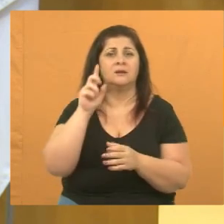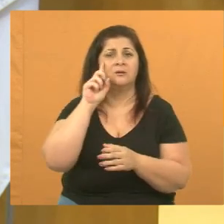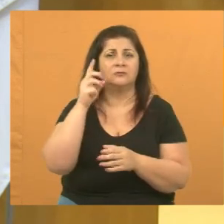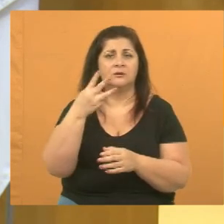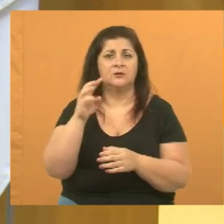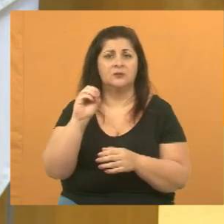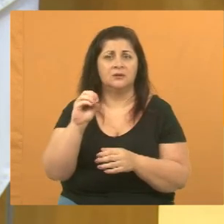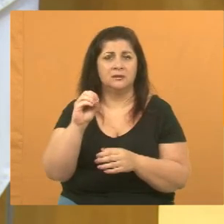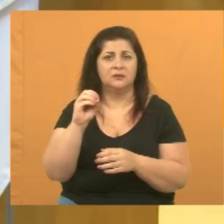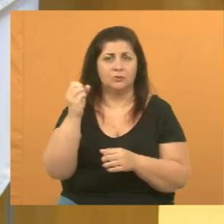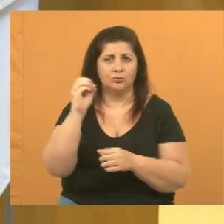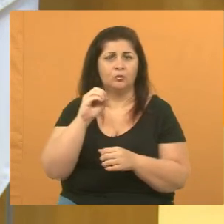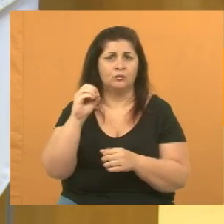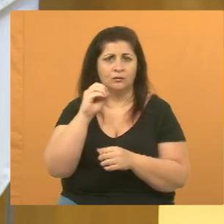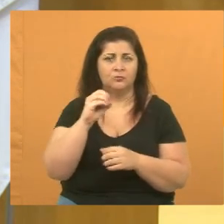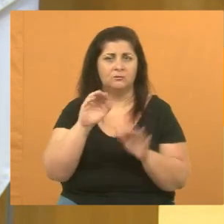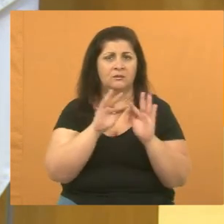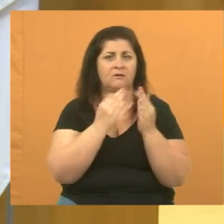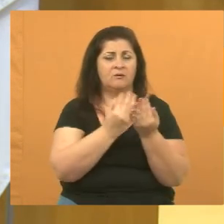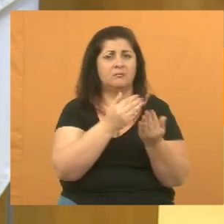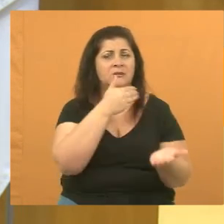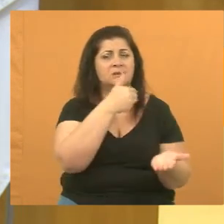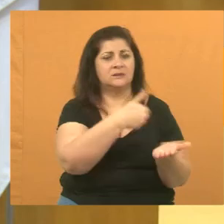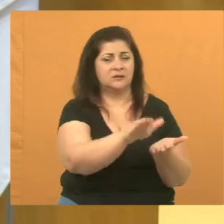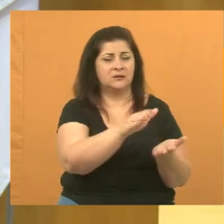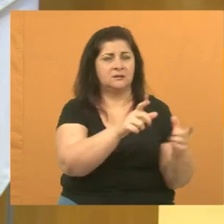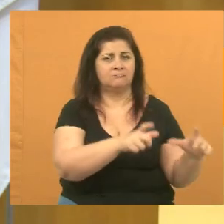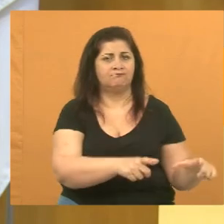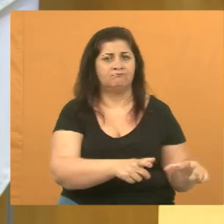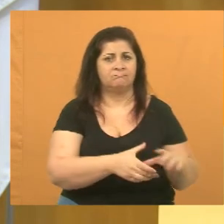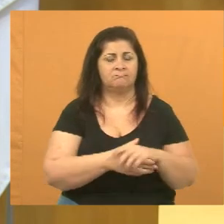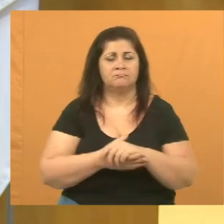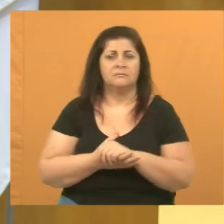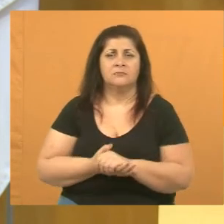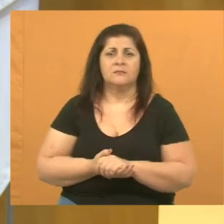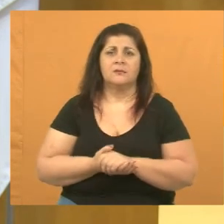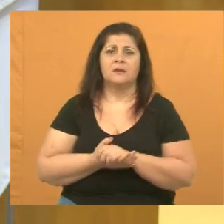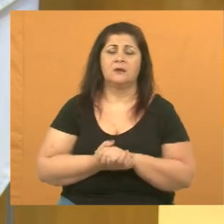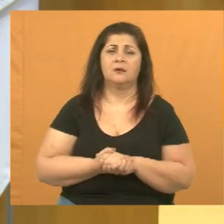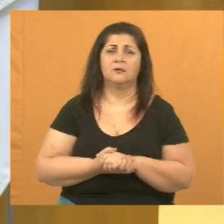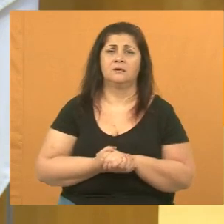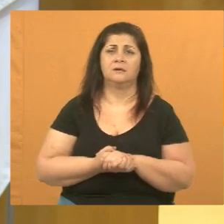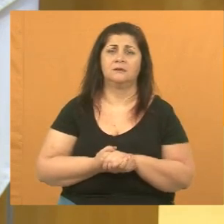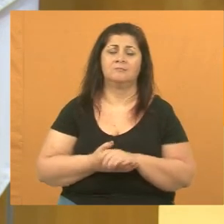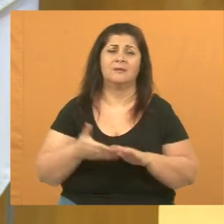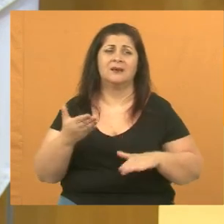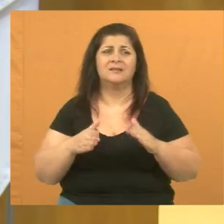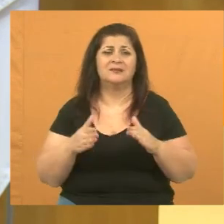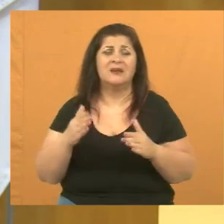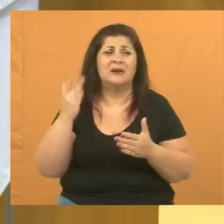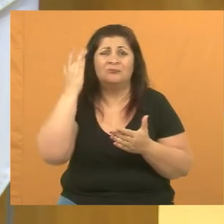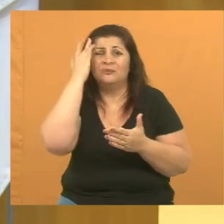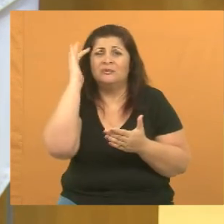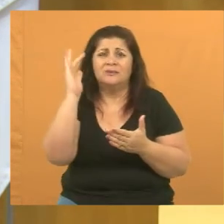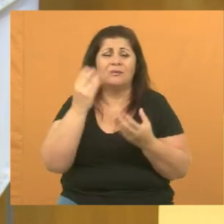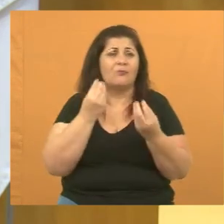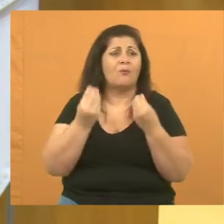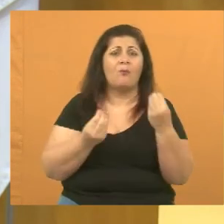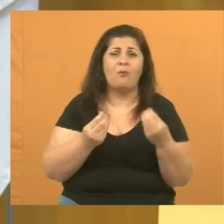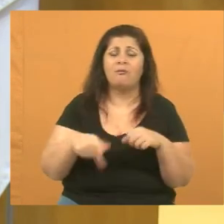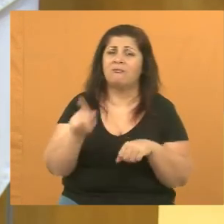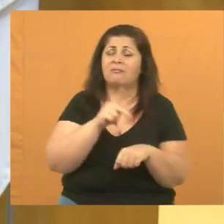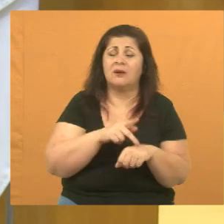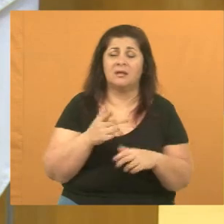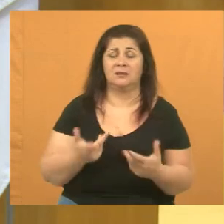para que aquelas famílias desocupem aquela área. E muitas vezes a gente não entende no país que nós